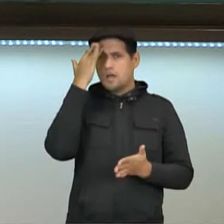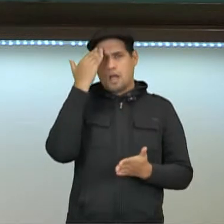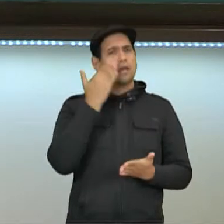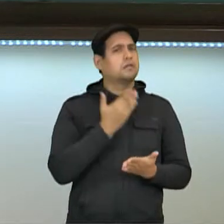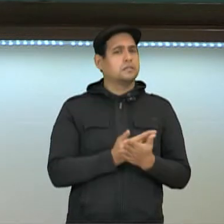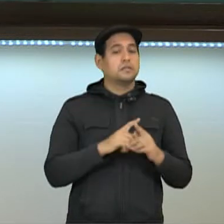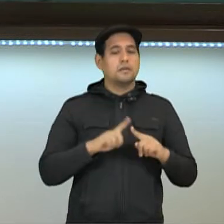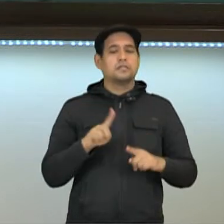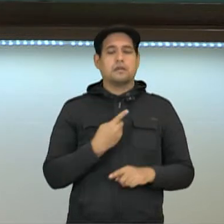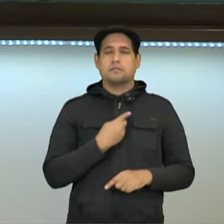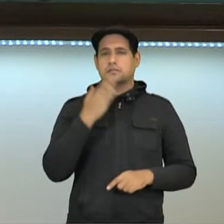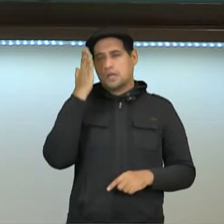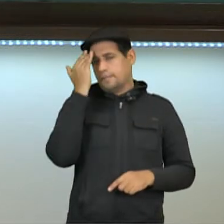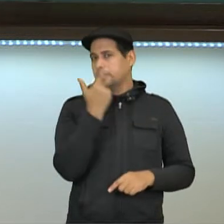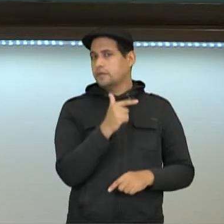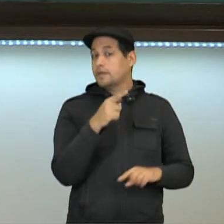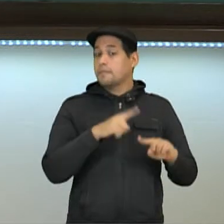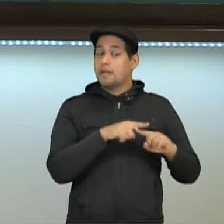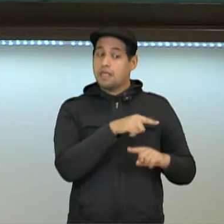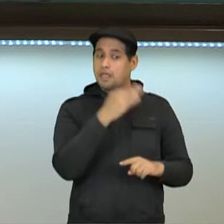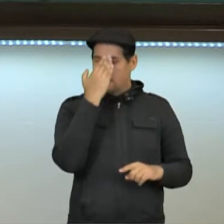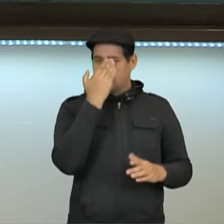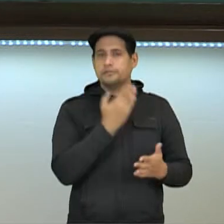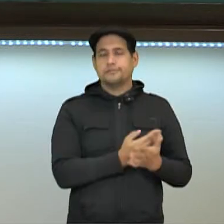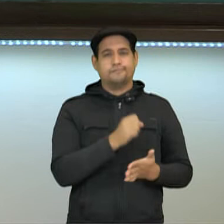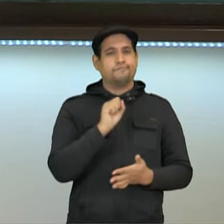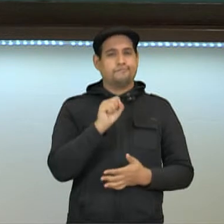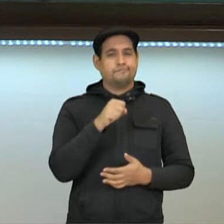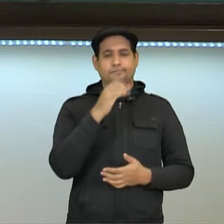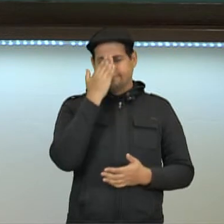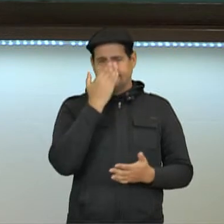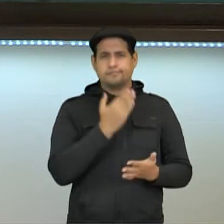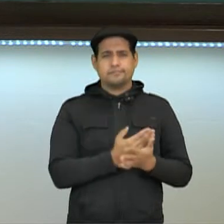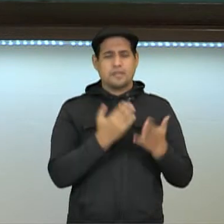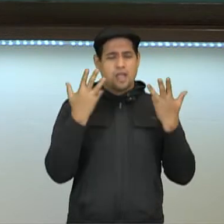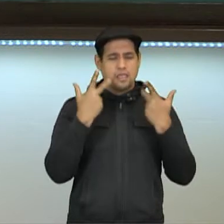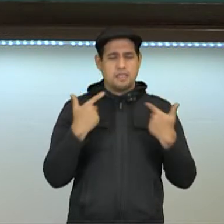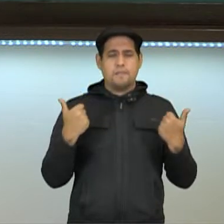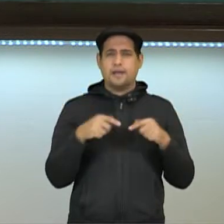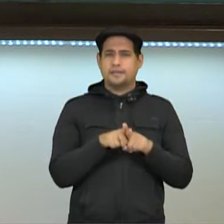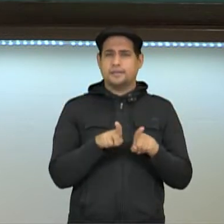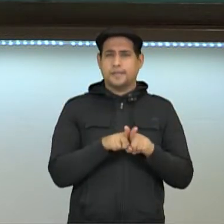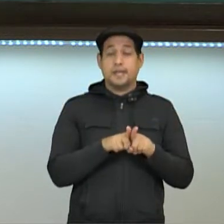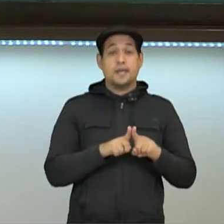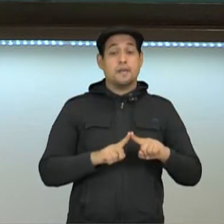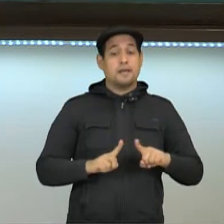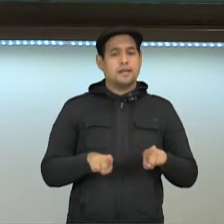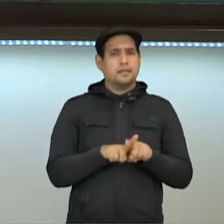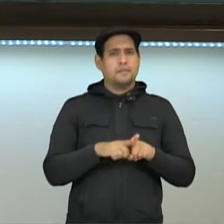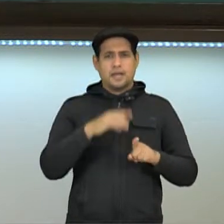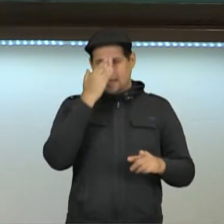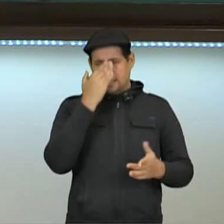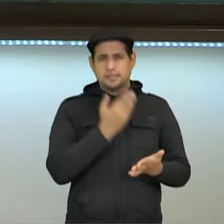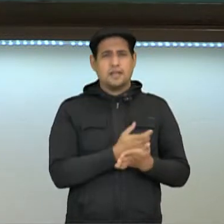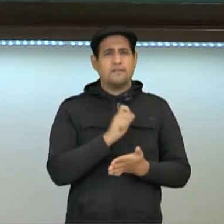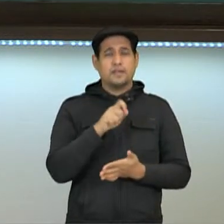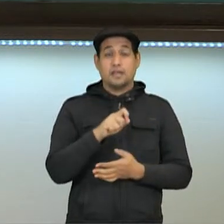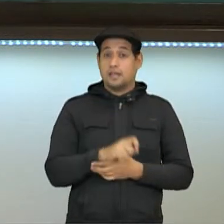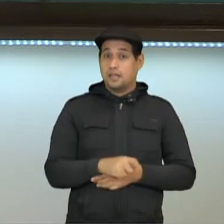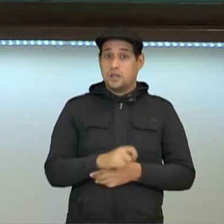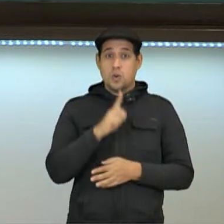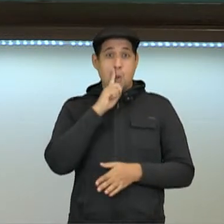nós já sabemos que não existe. Mas eles acreditavam nisso, acreditavam nesses animais fantásticos e acreditavam